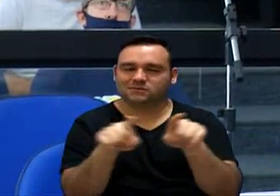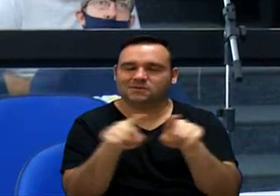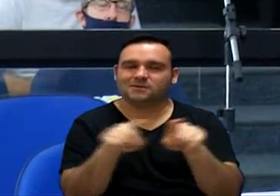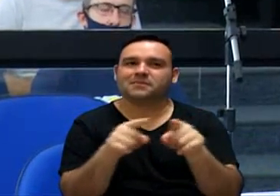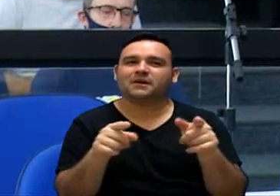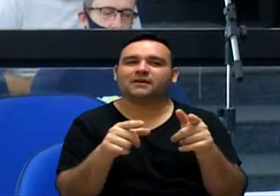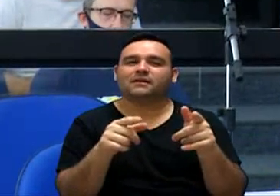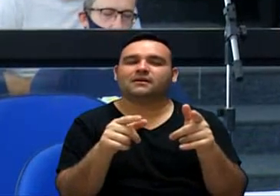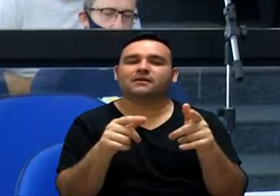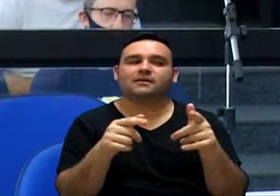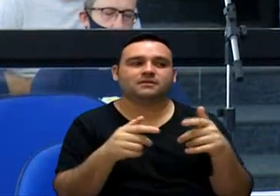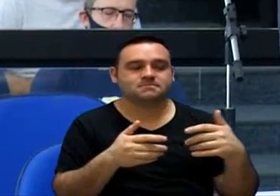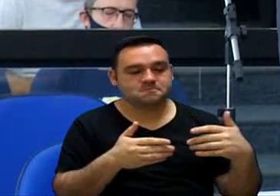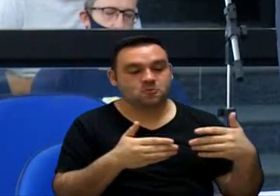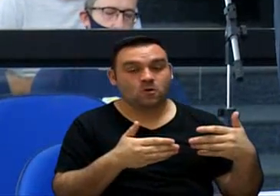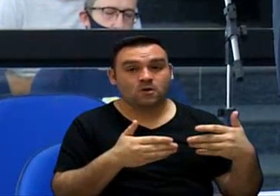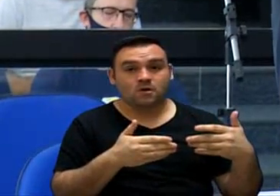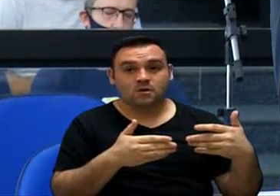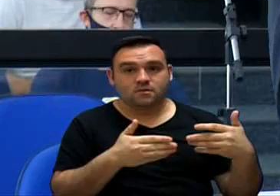O caminho,